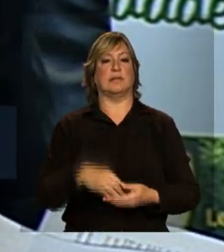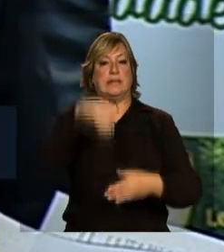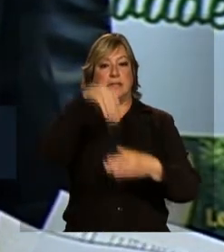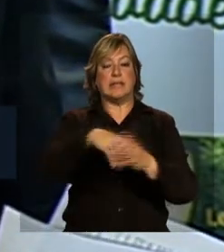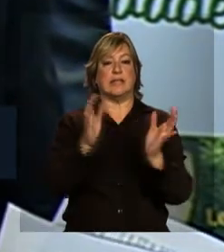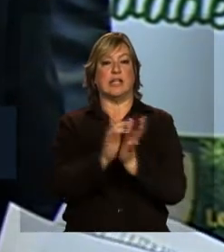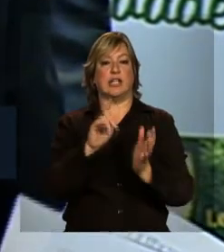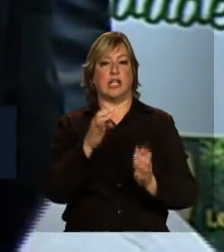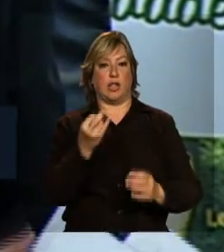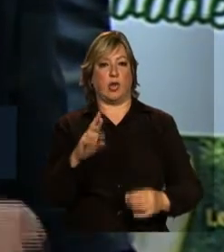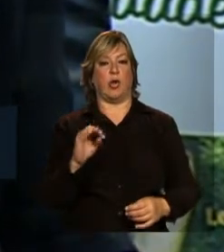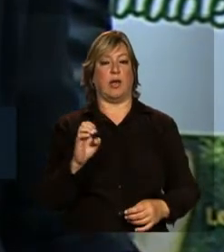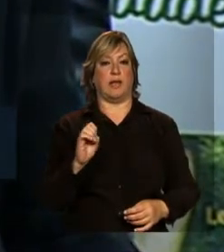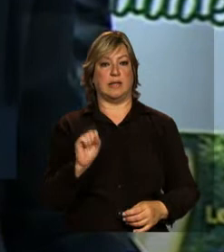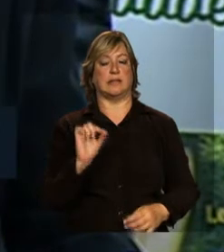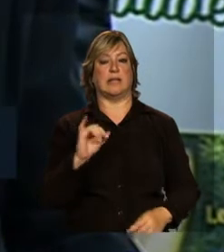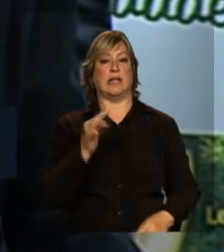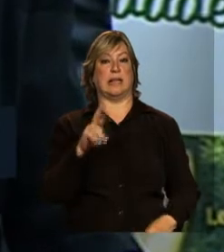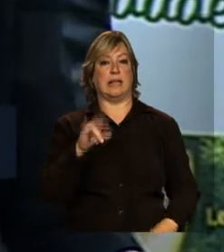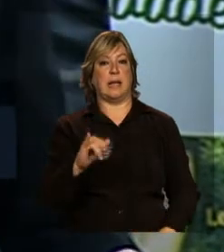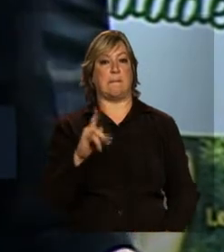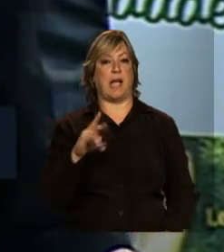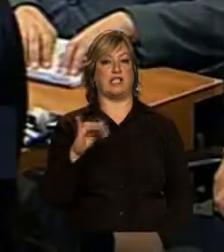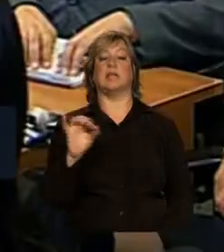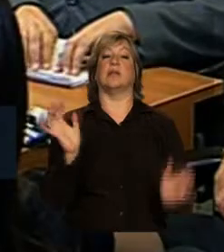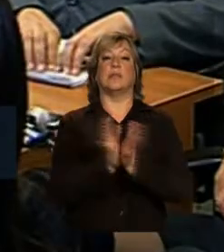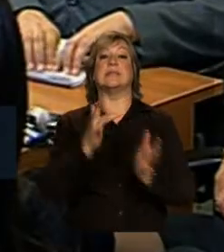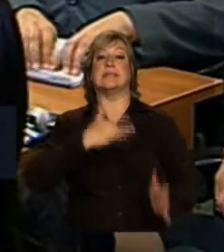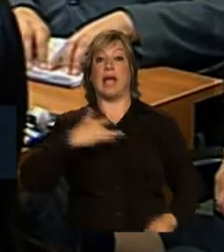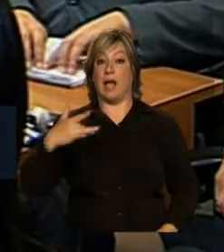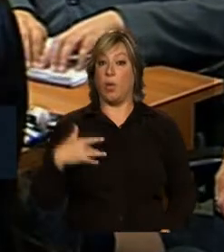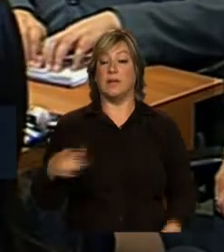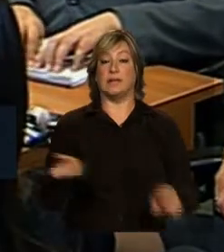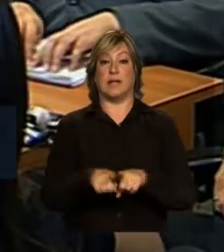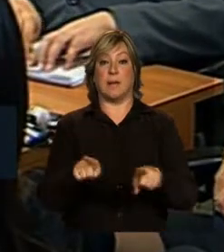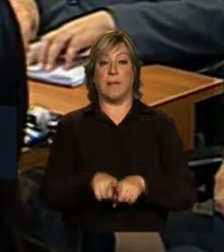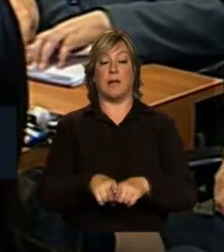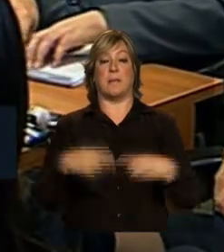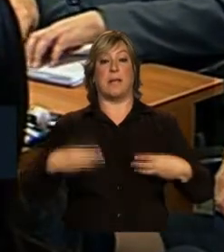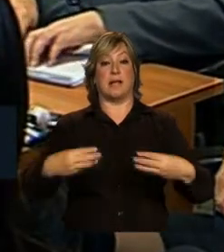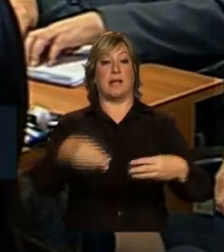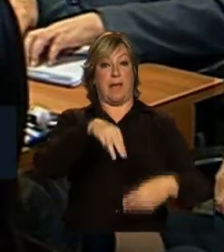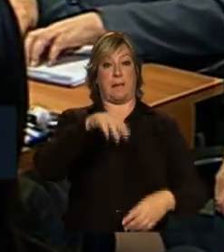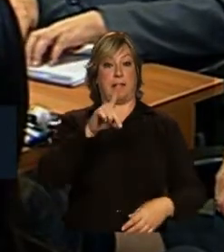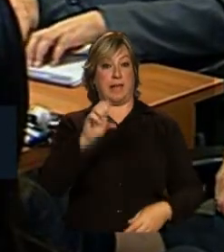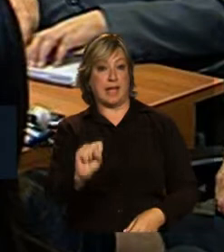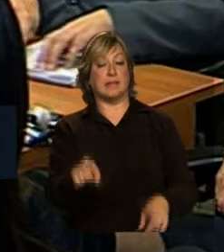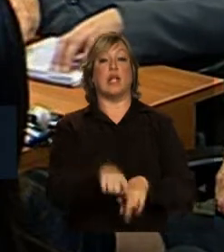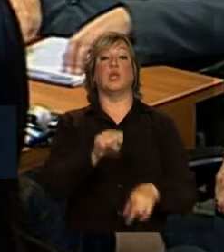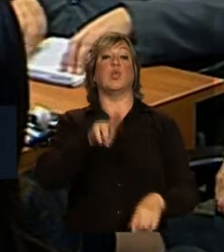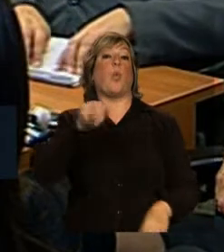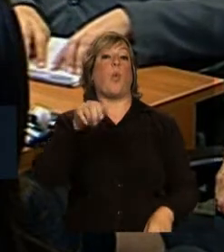comissão intergestor tripartite no âmbito da saúde, no âmbito do Ministério do Desenvolvimento Social, no